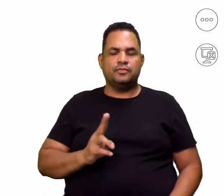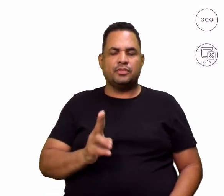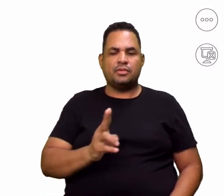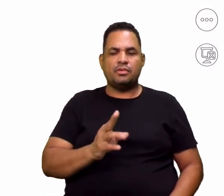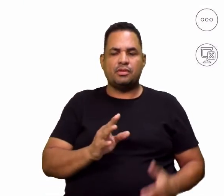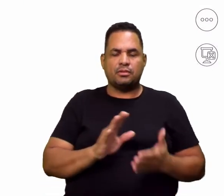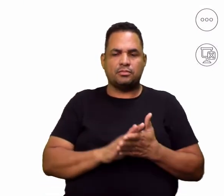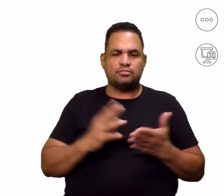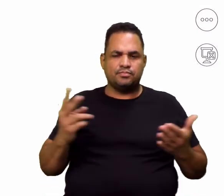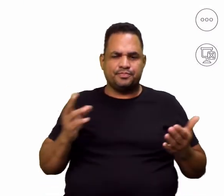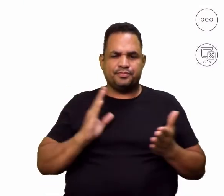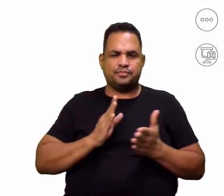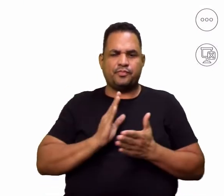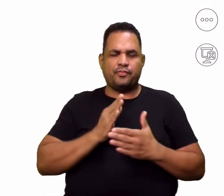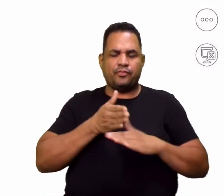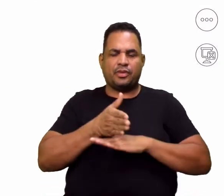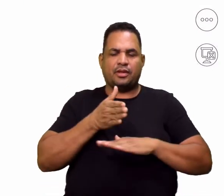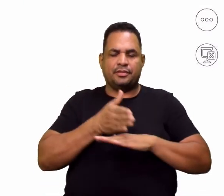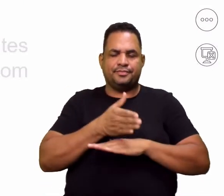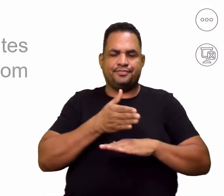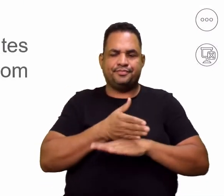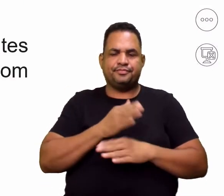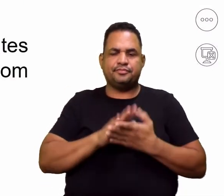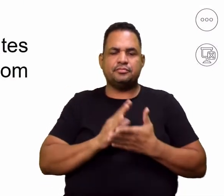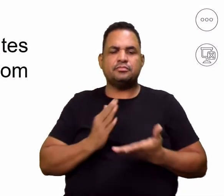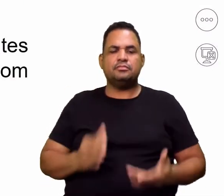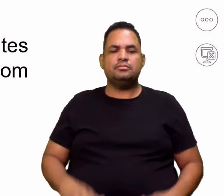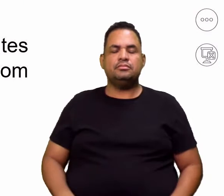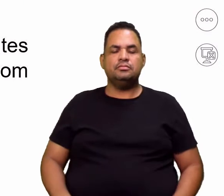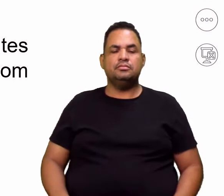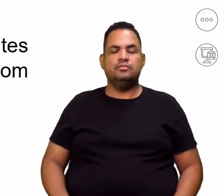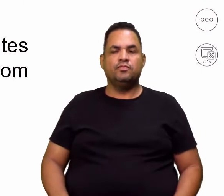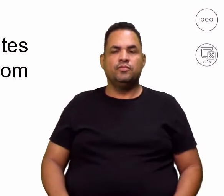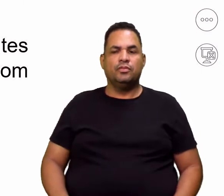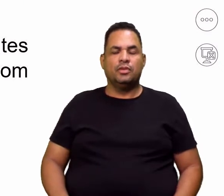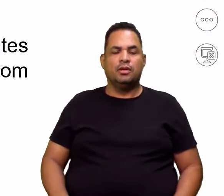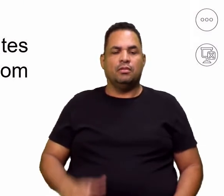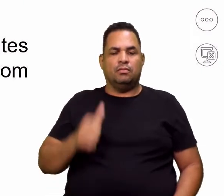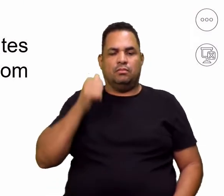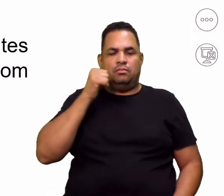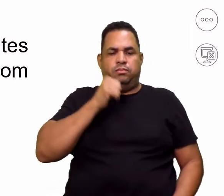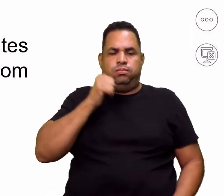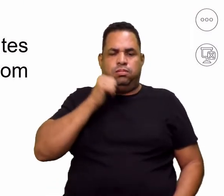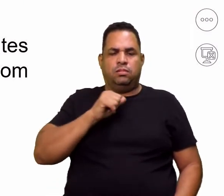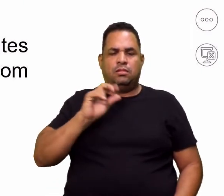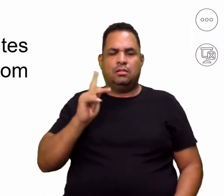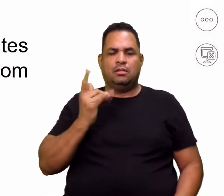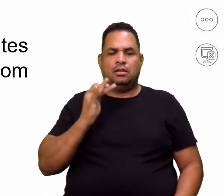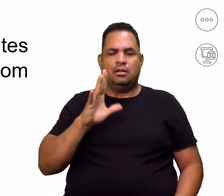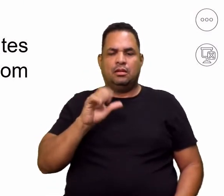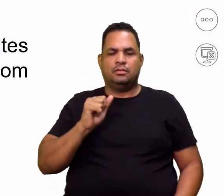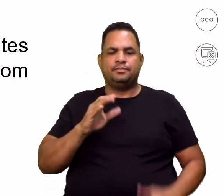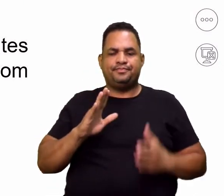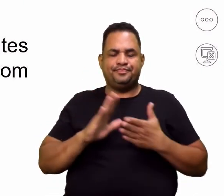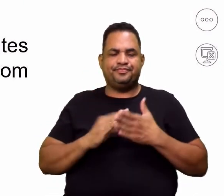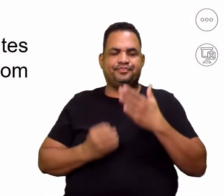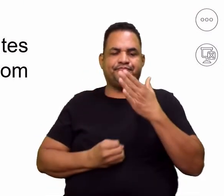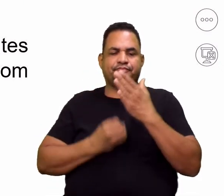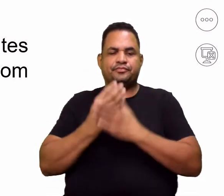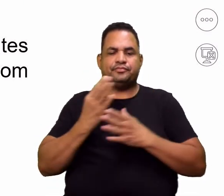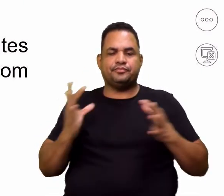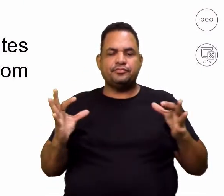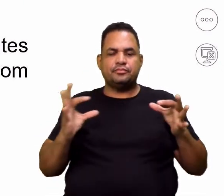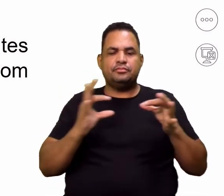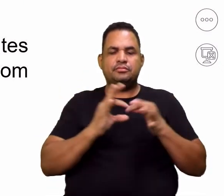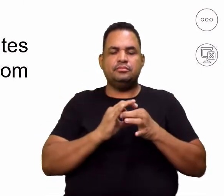vão participar do processo de fecundação com a rainha. As fêmeas são heterogaméticas, provenientes da união de